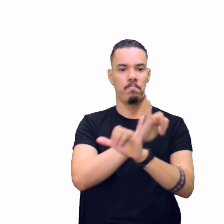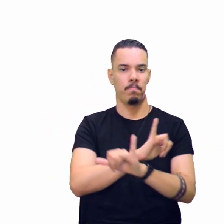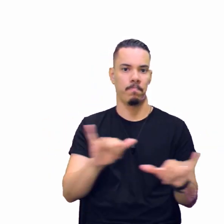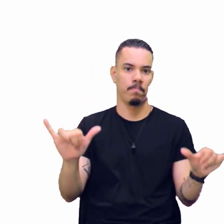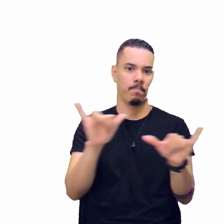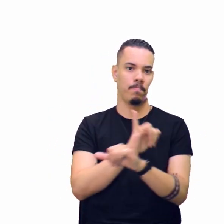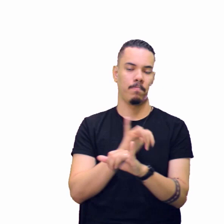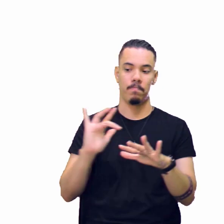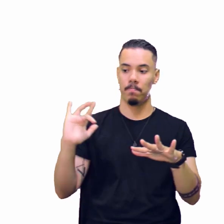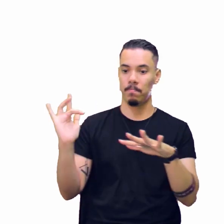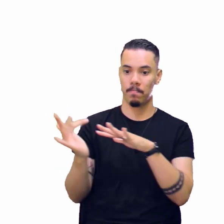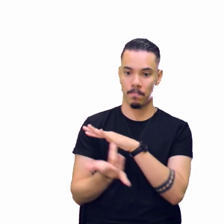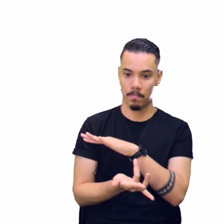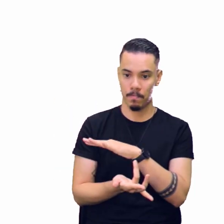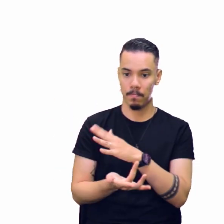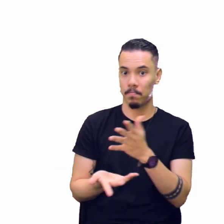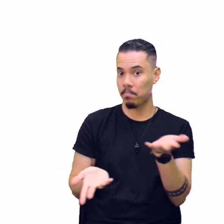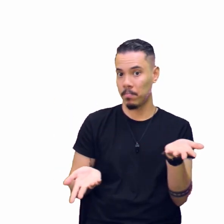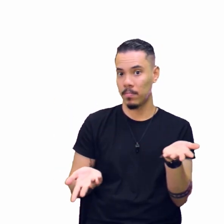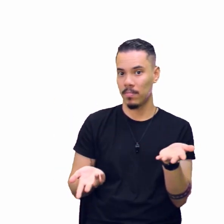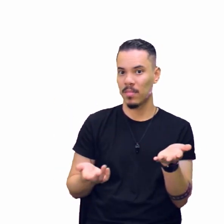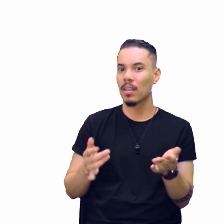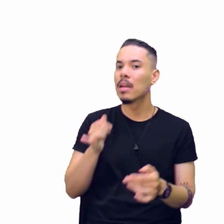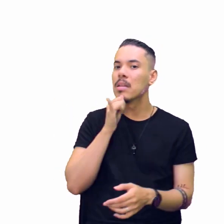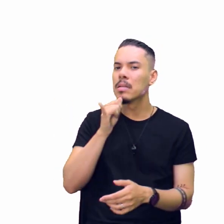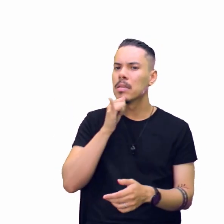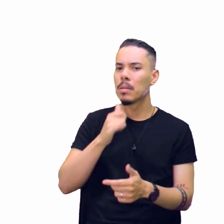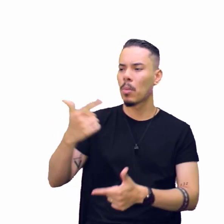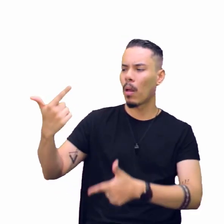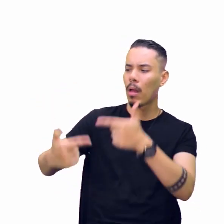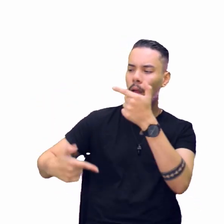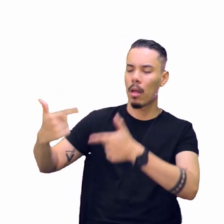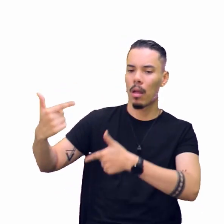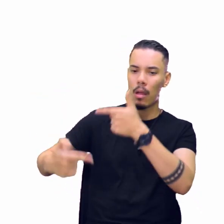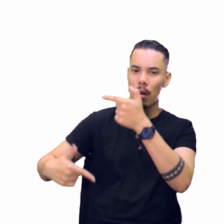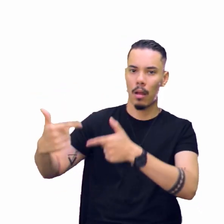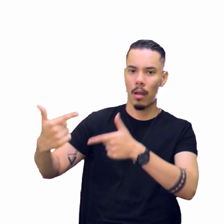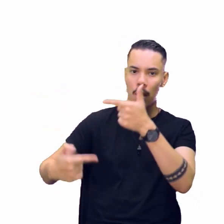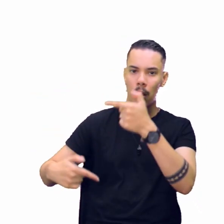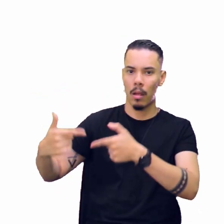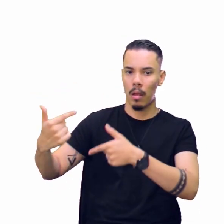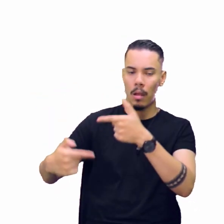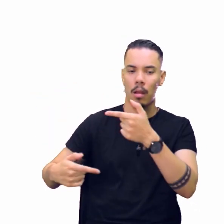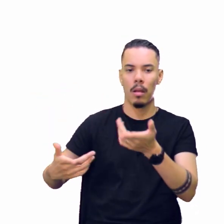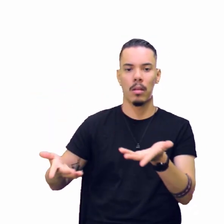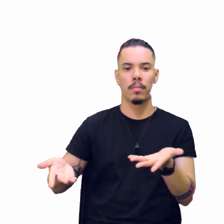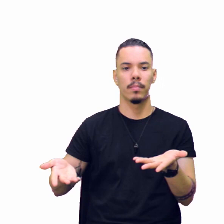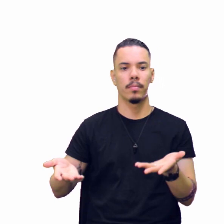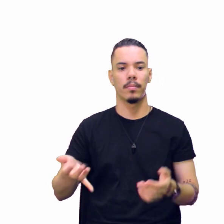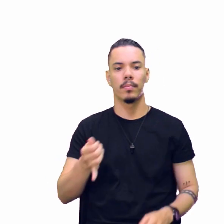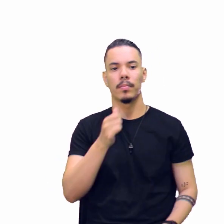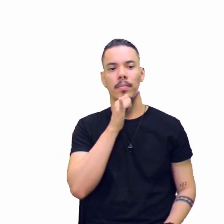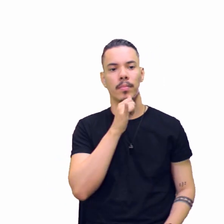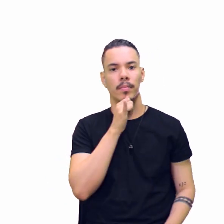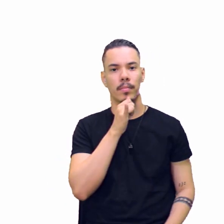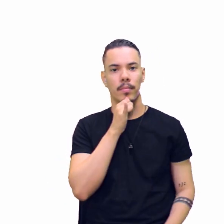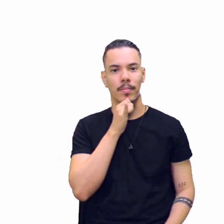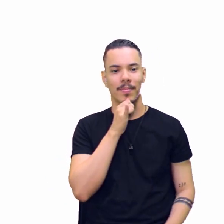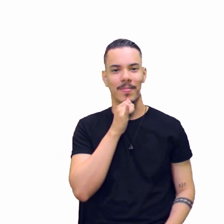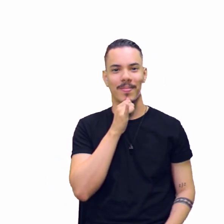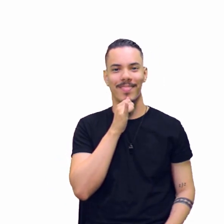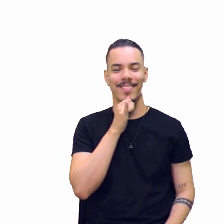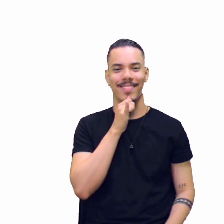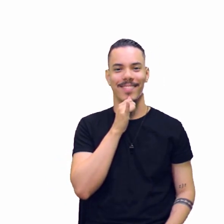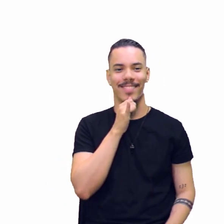Querem falar sobre a questão das guerras? Querem falar de imediato? Ai, meu